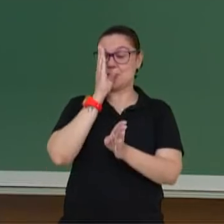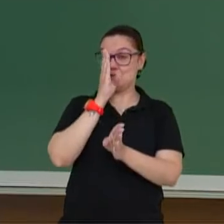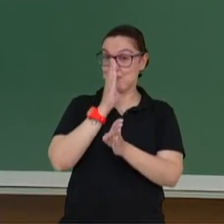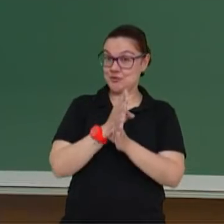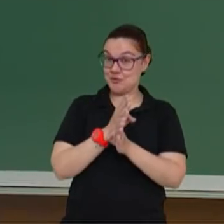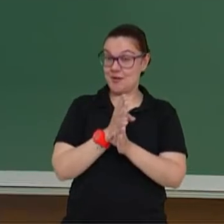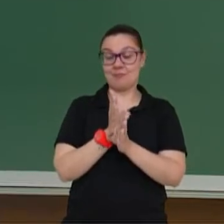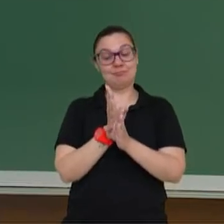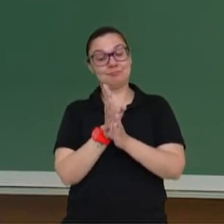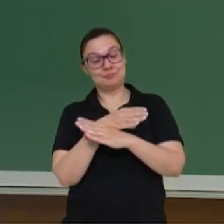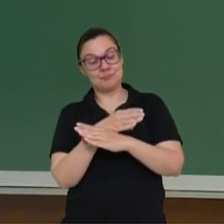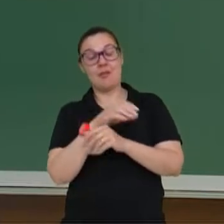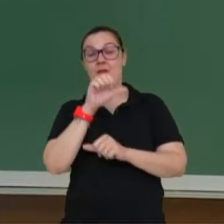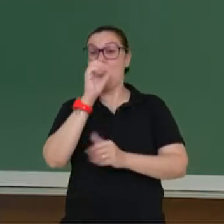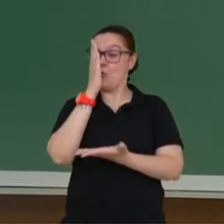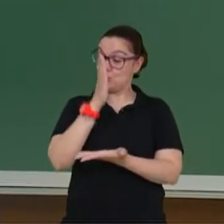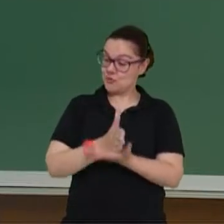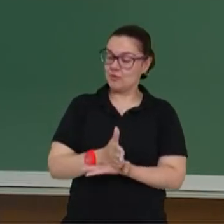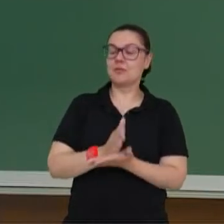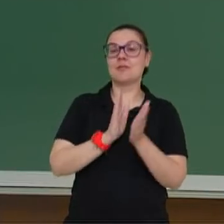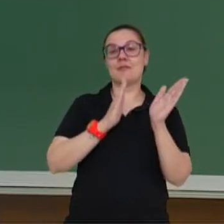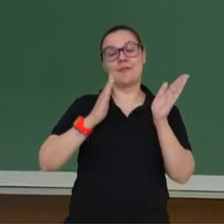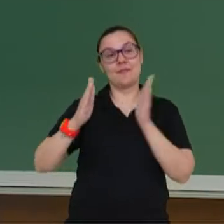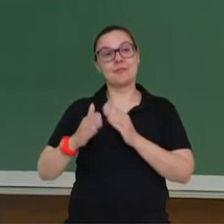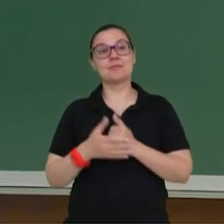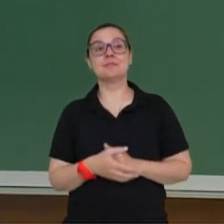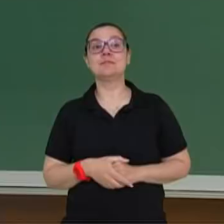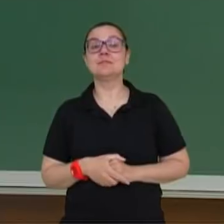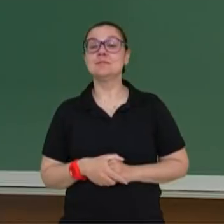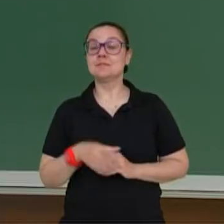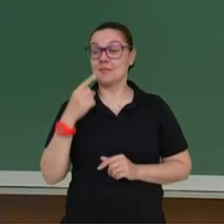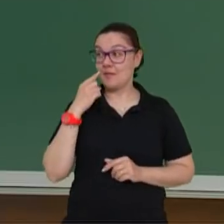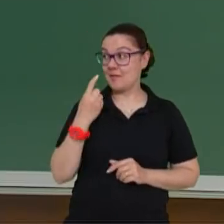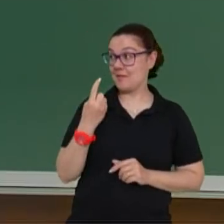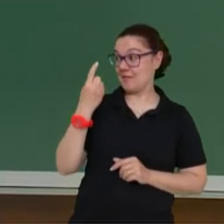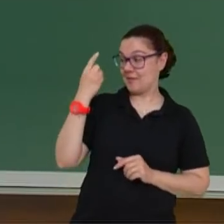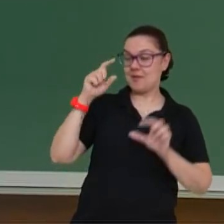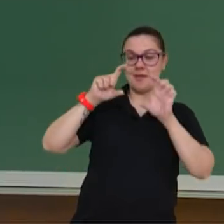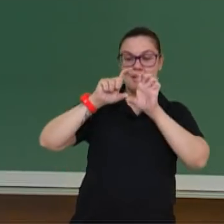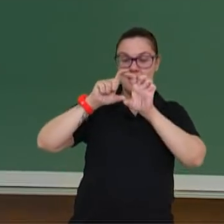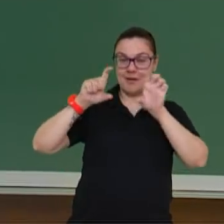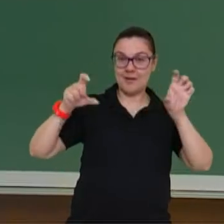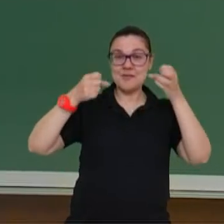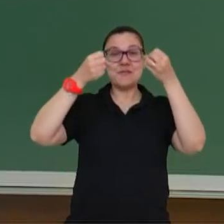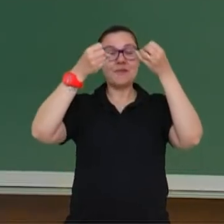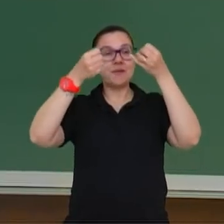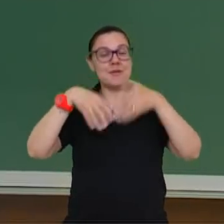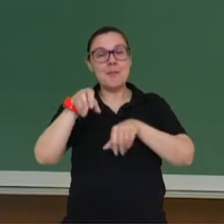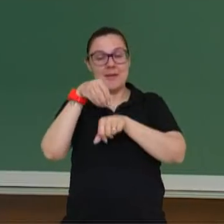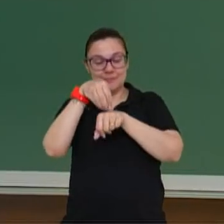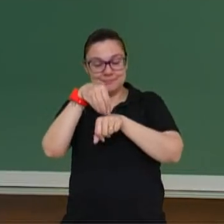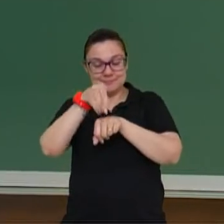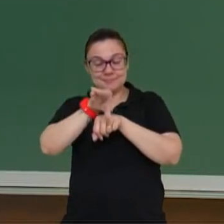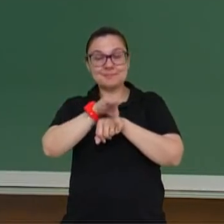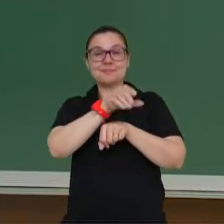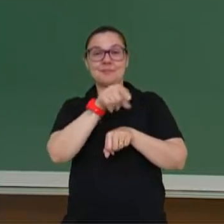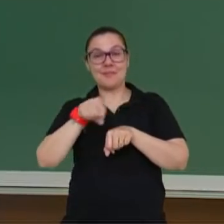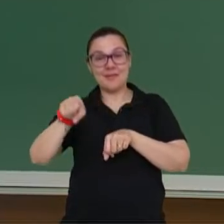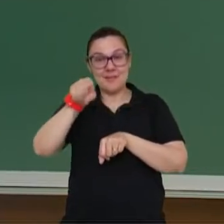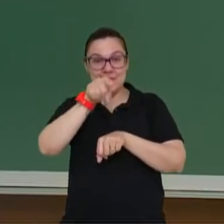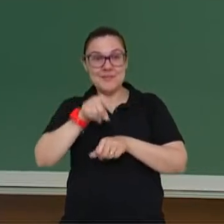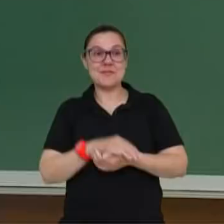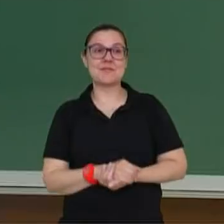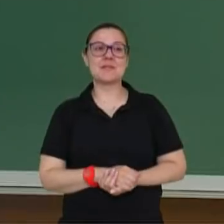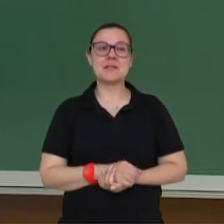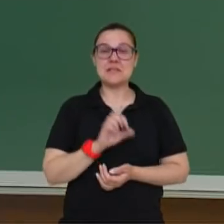ou intransitivo e assim por diante, tá? Na própria tirinha já tem uma dica para